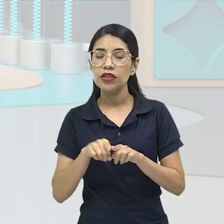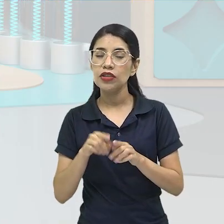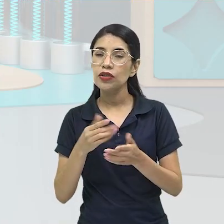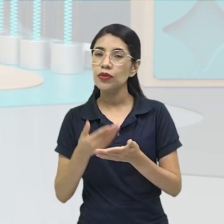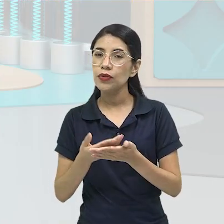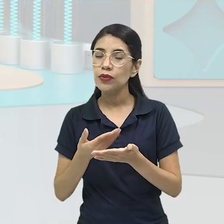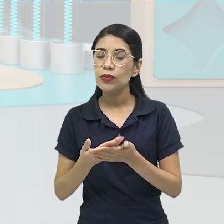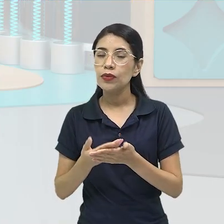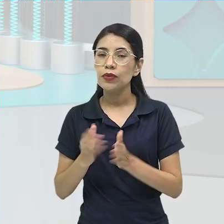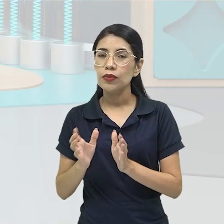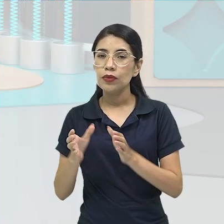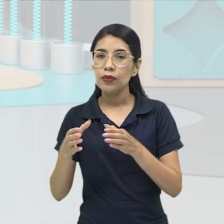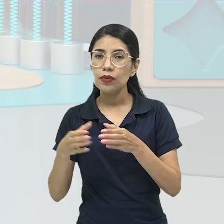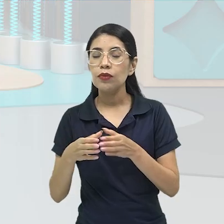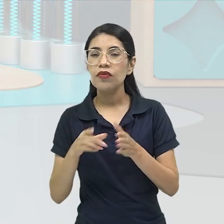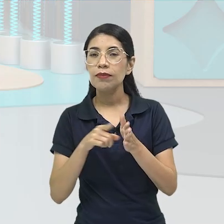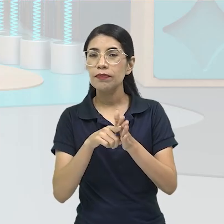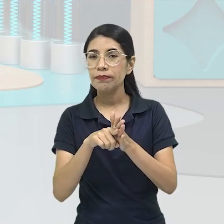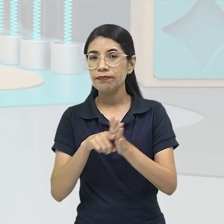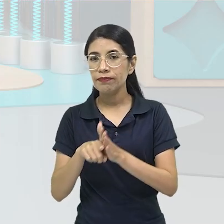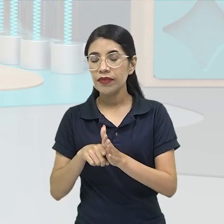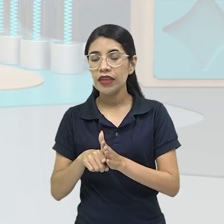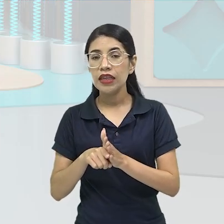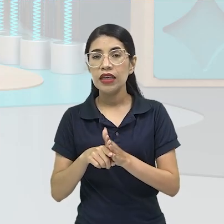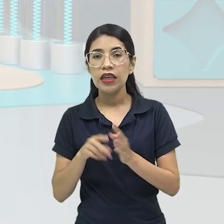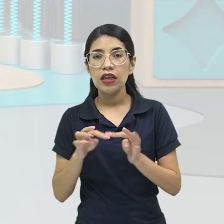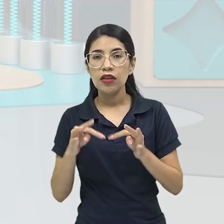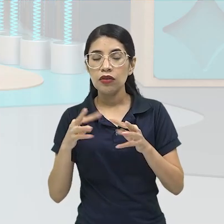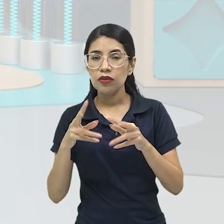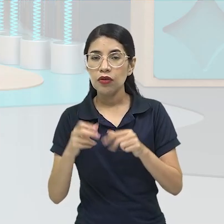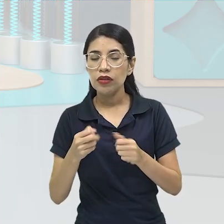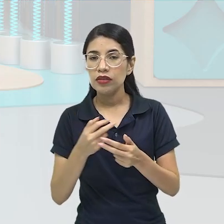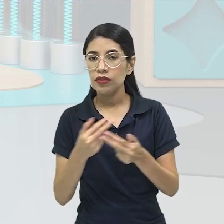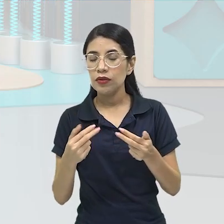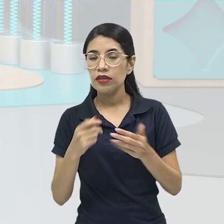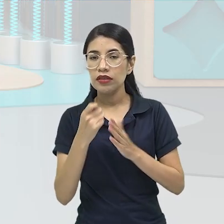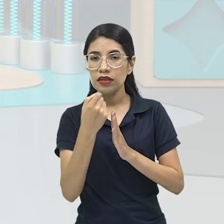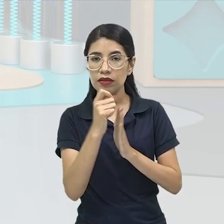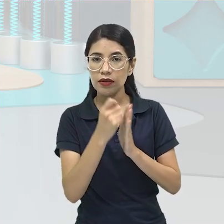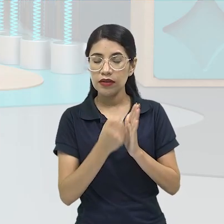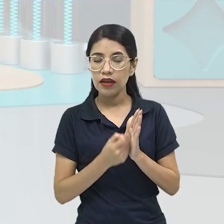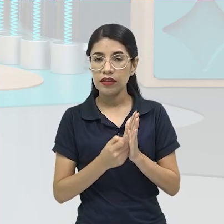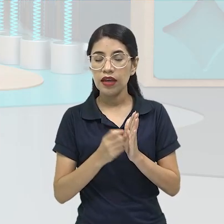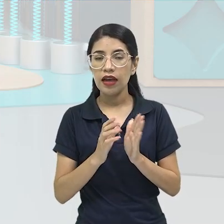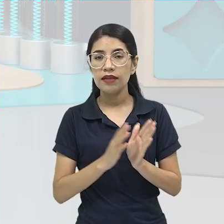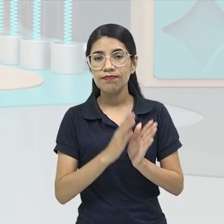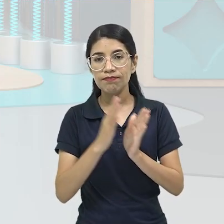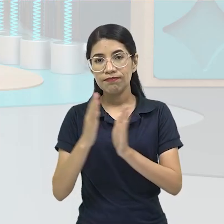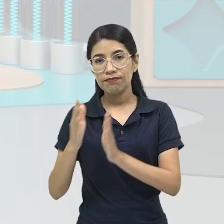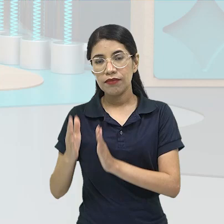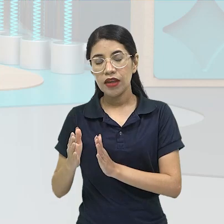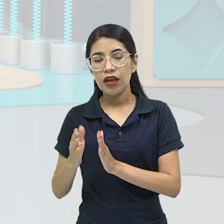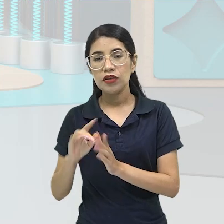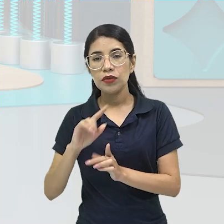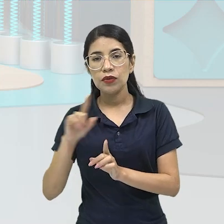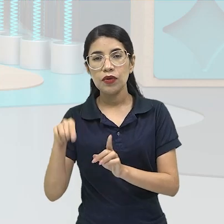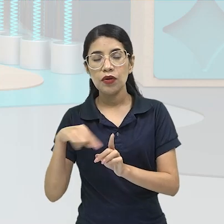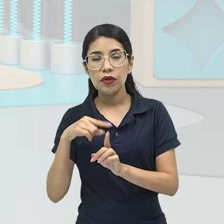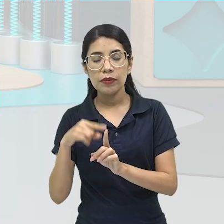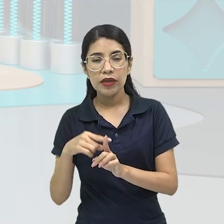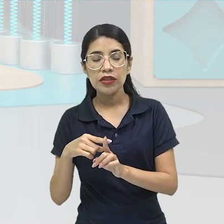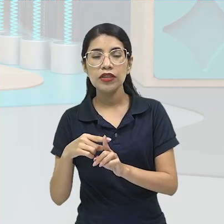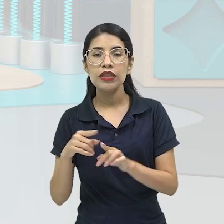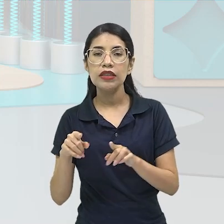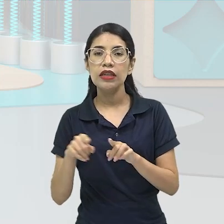essa investigação. E tudo é anotado. Depois que passa por todo esse processo, qual foi o